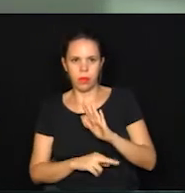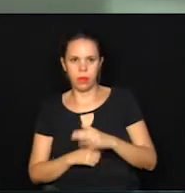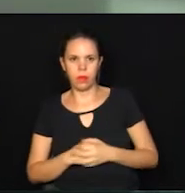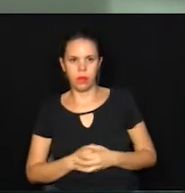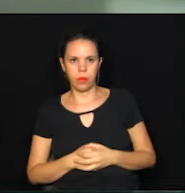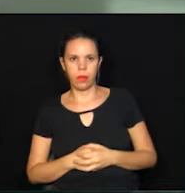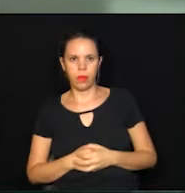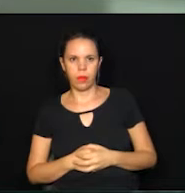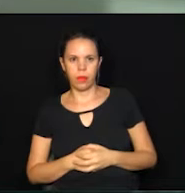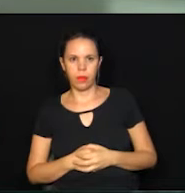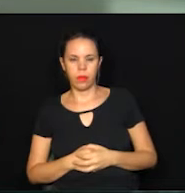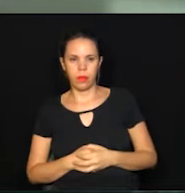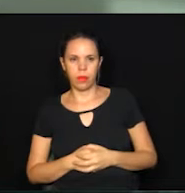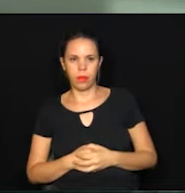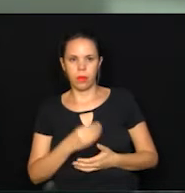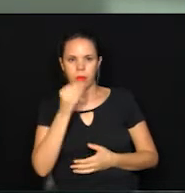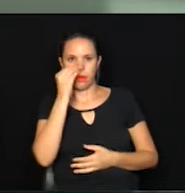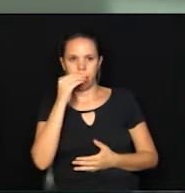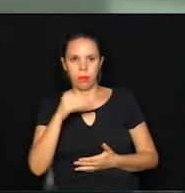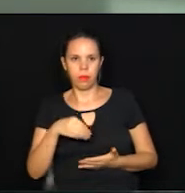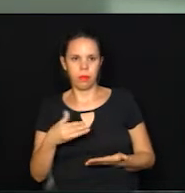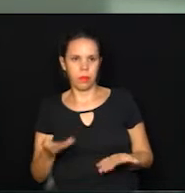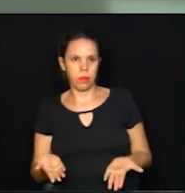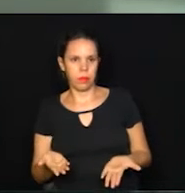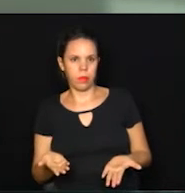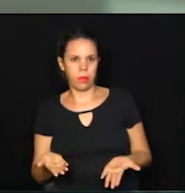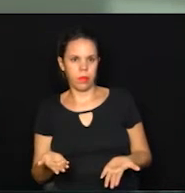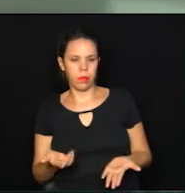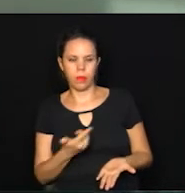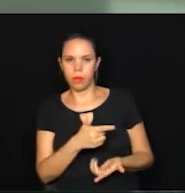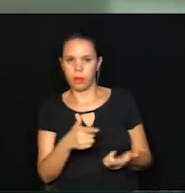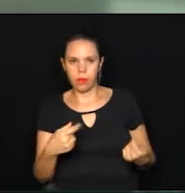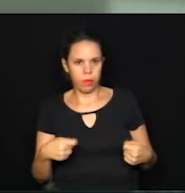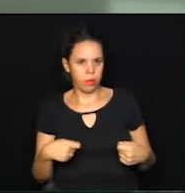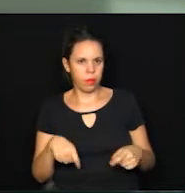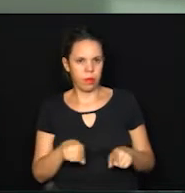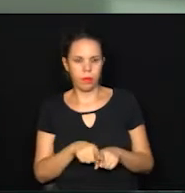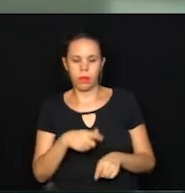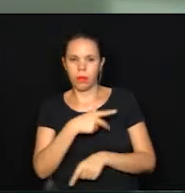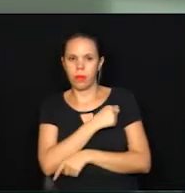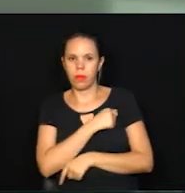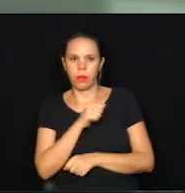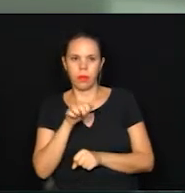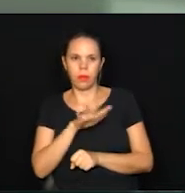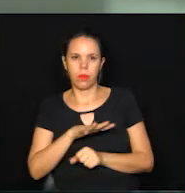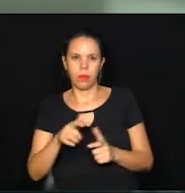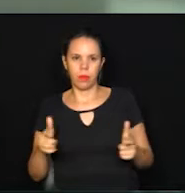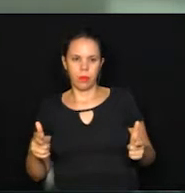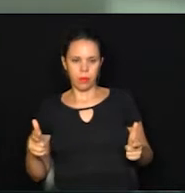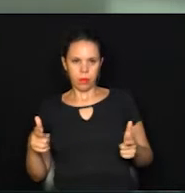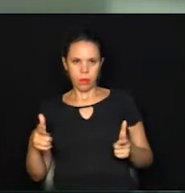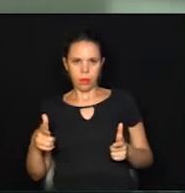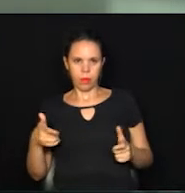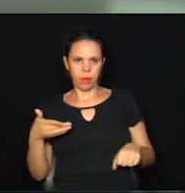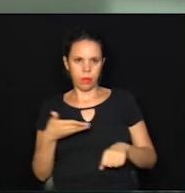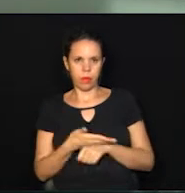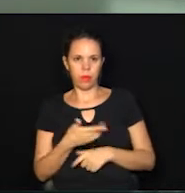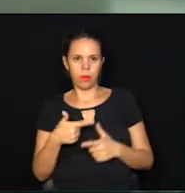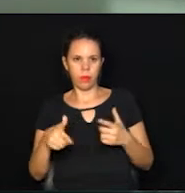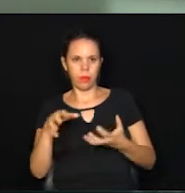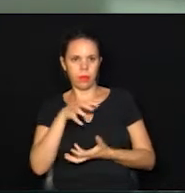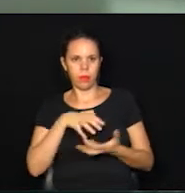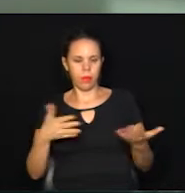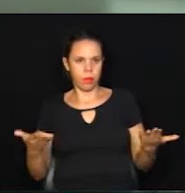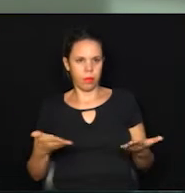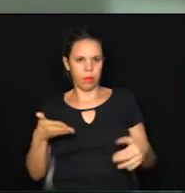que de negação ou da não necessidade da vacinação em massa, e entrou em colapso e